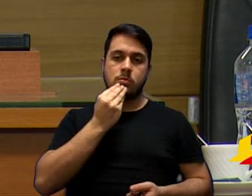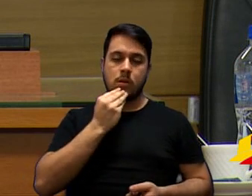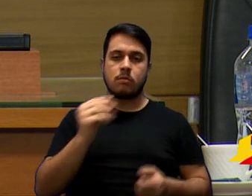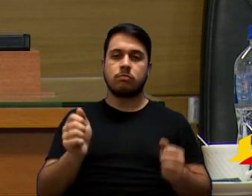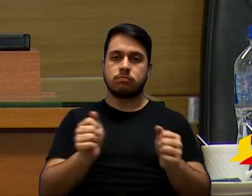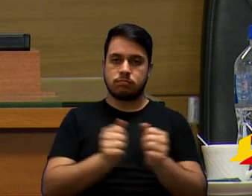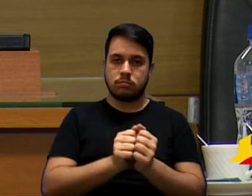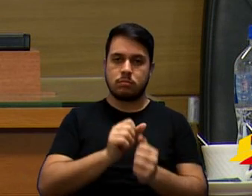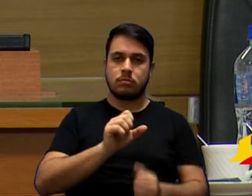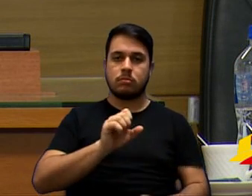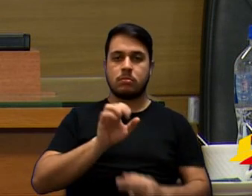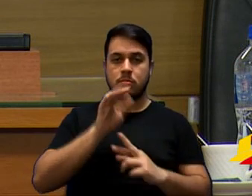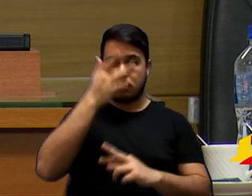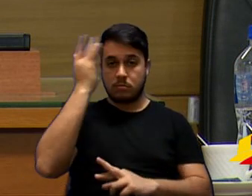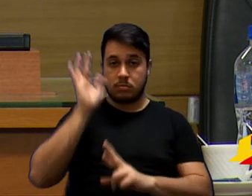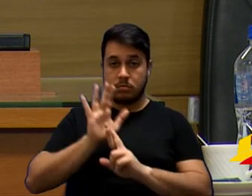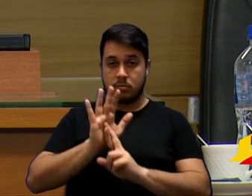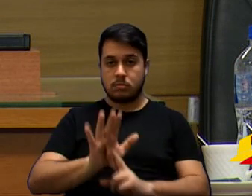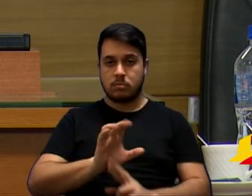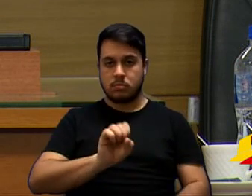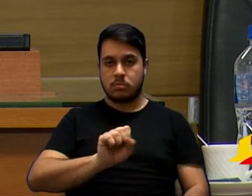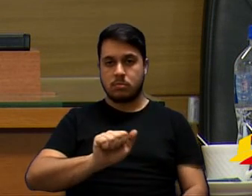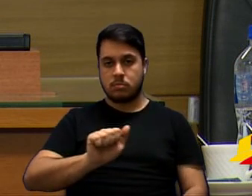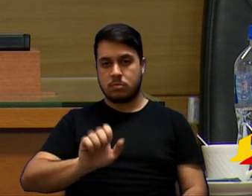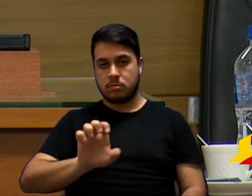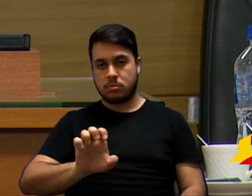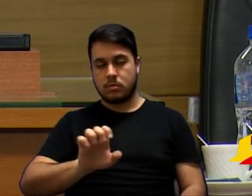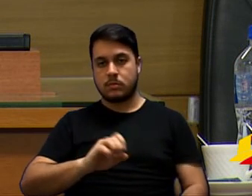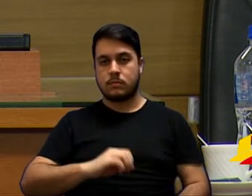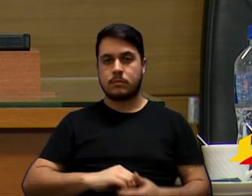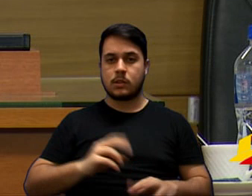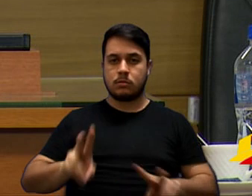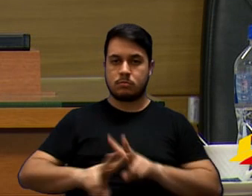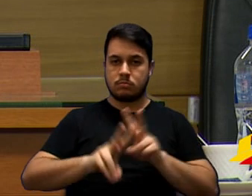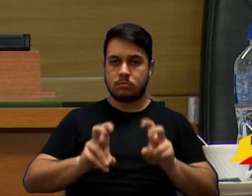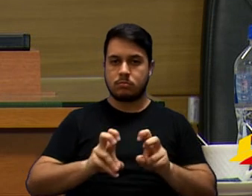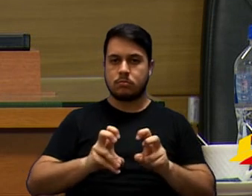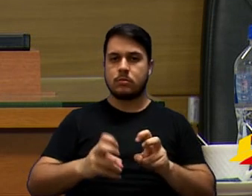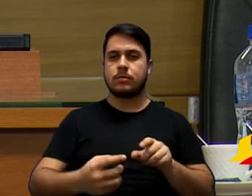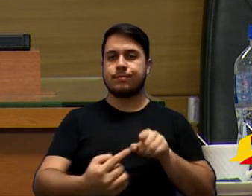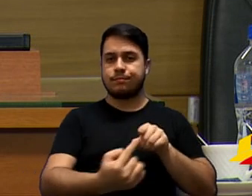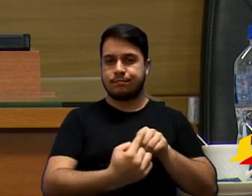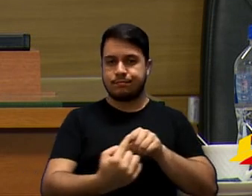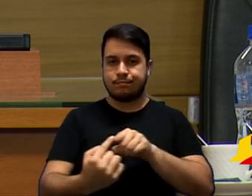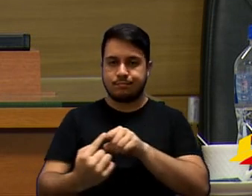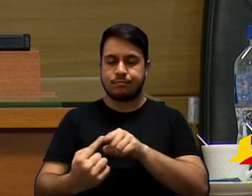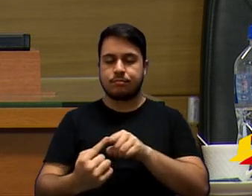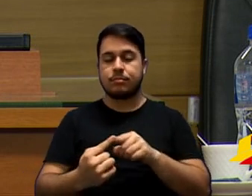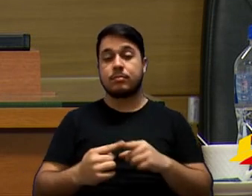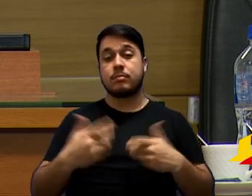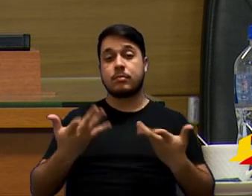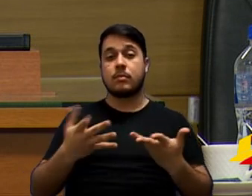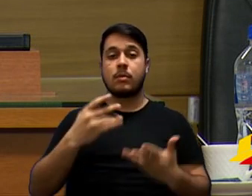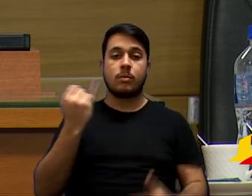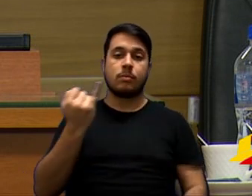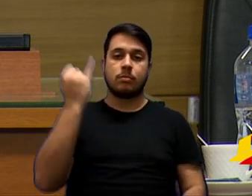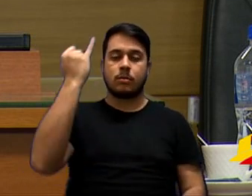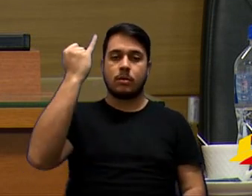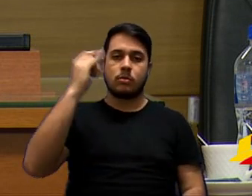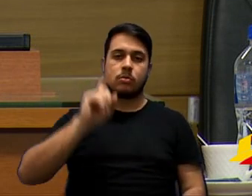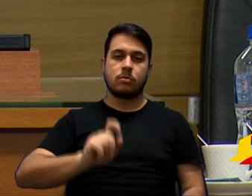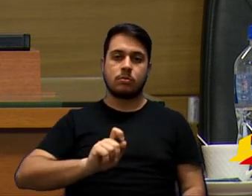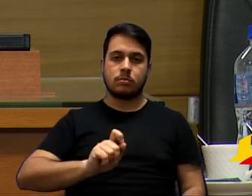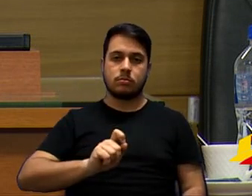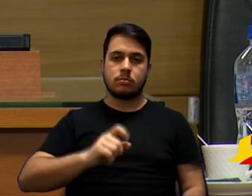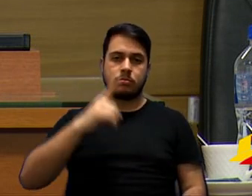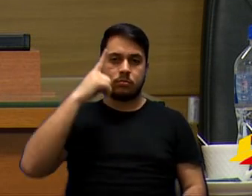do saiqui está diretamente ligada ao assunto né então é importante pra que a gente com a duna